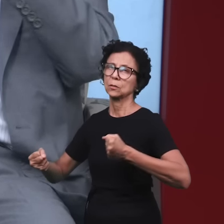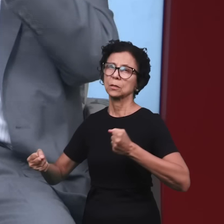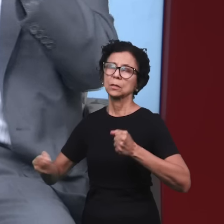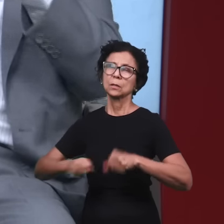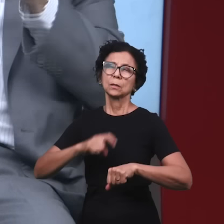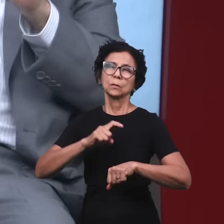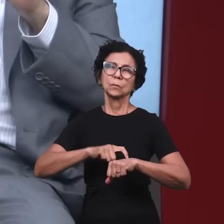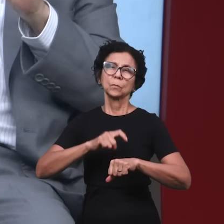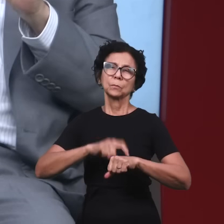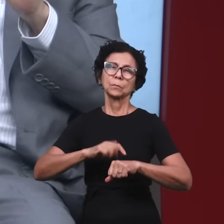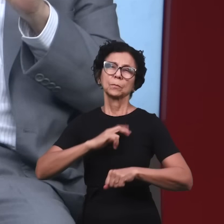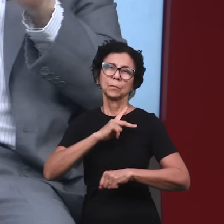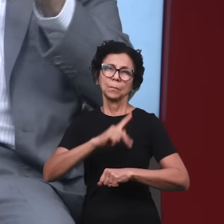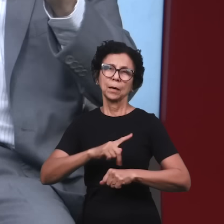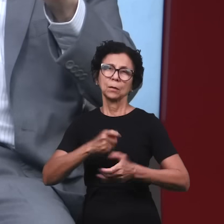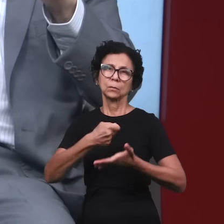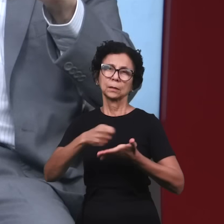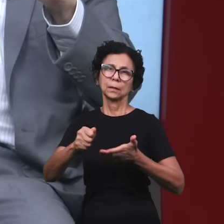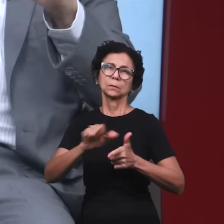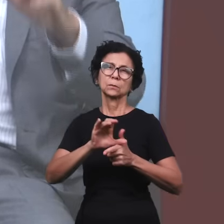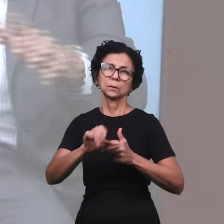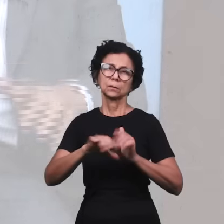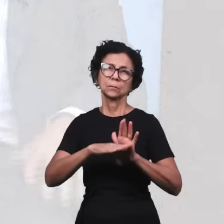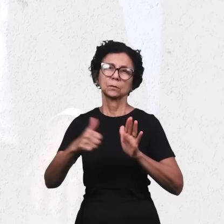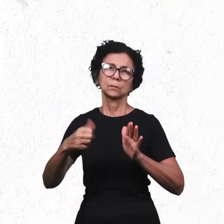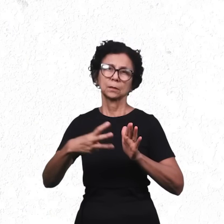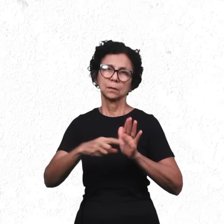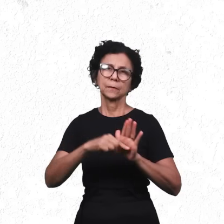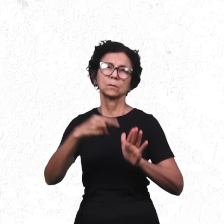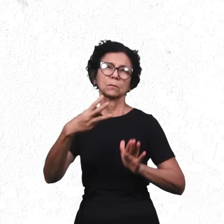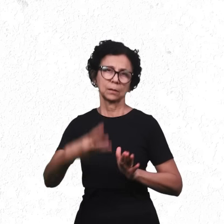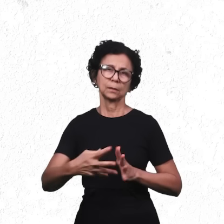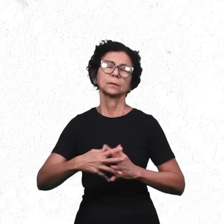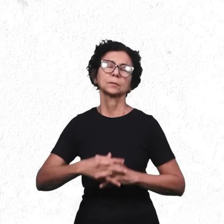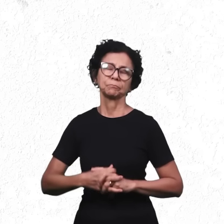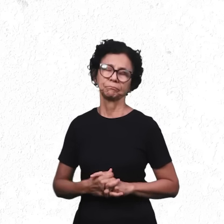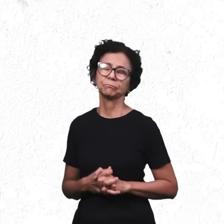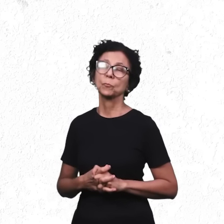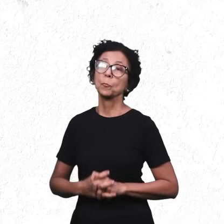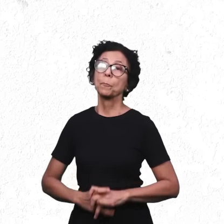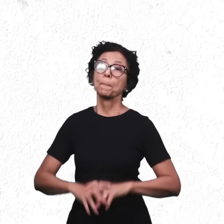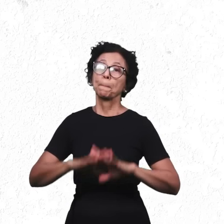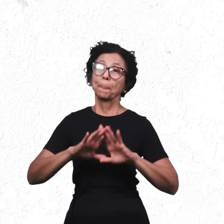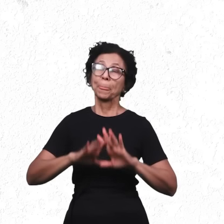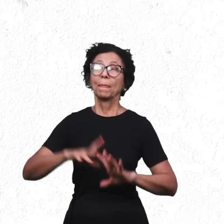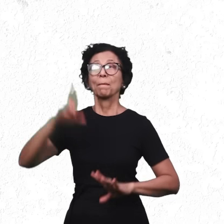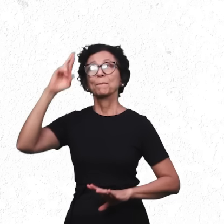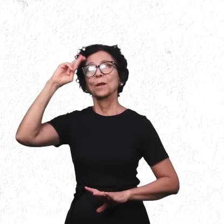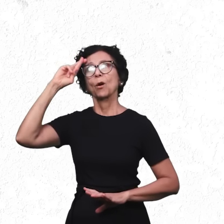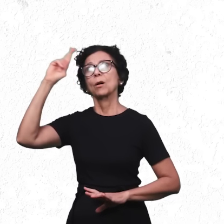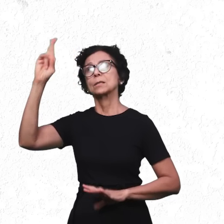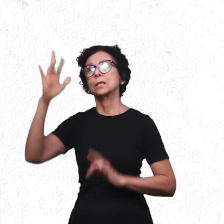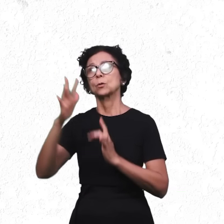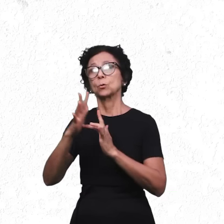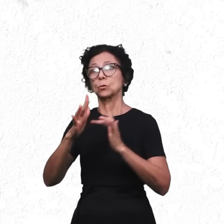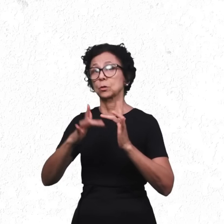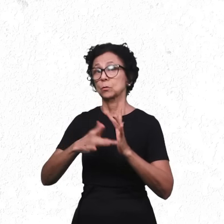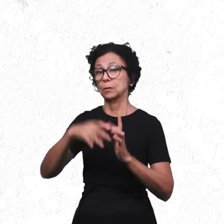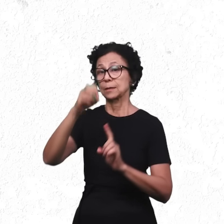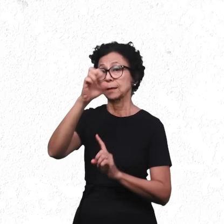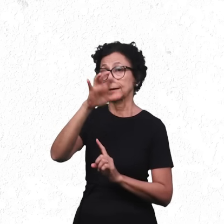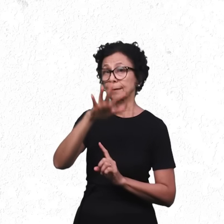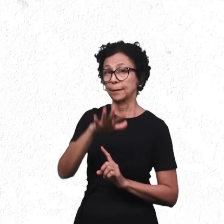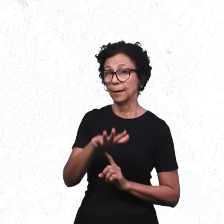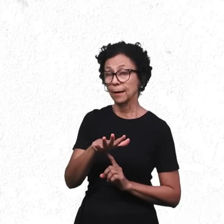Coríntios, capítulo 13, verso 3, que diz assim: a graça do Senhor Jesus Cristo e o amor